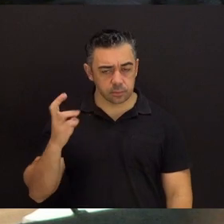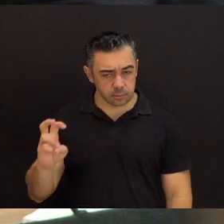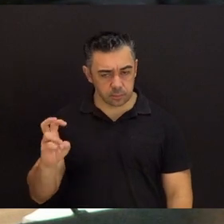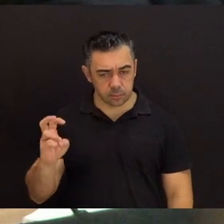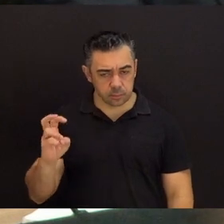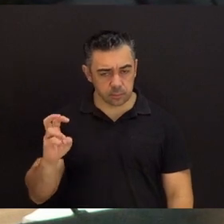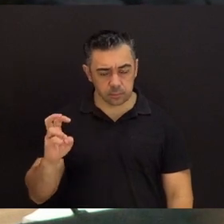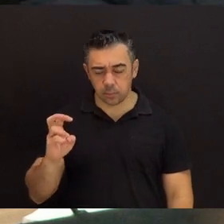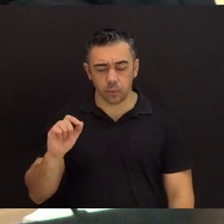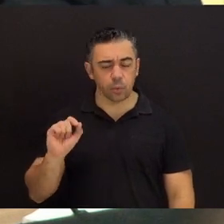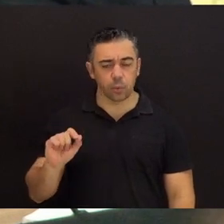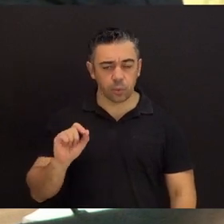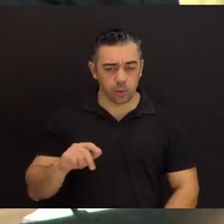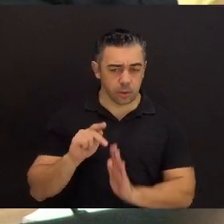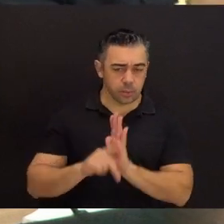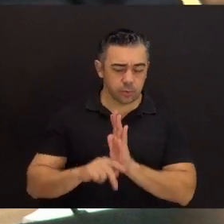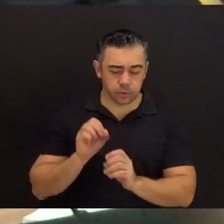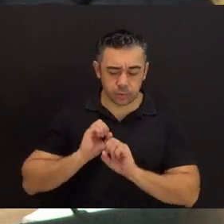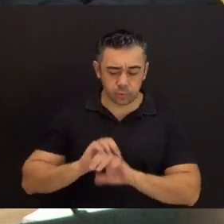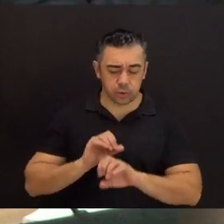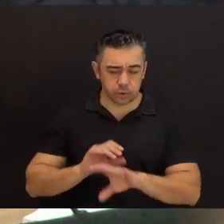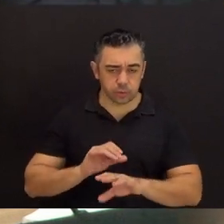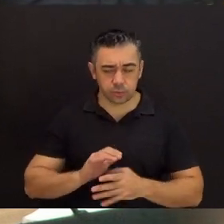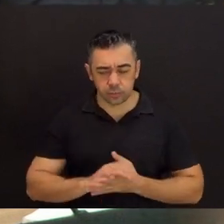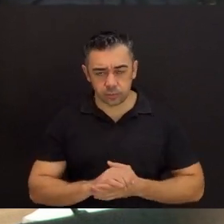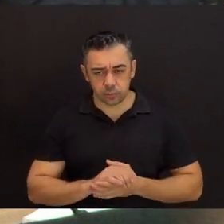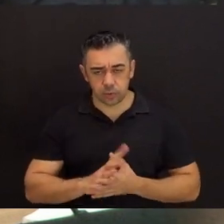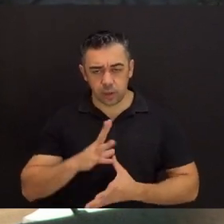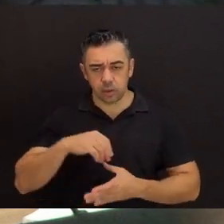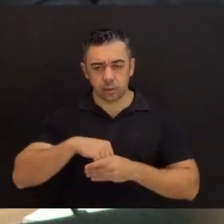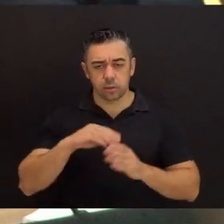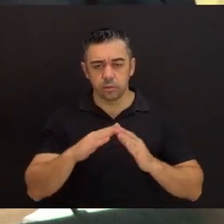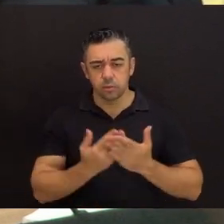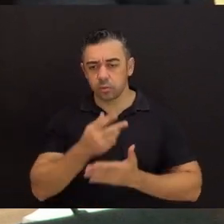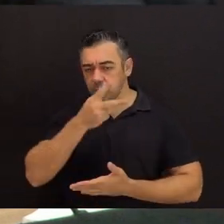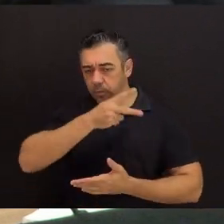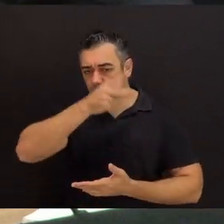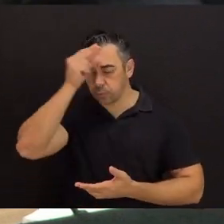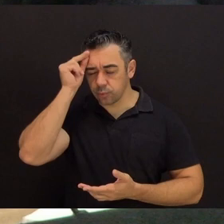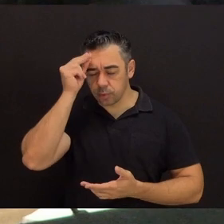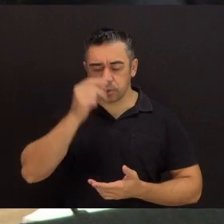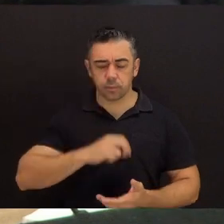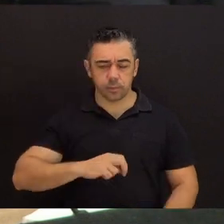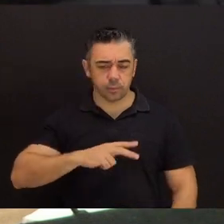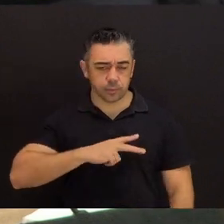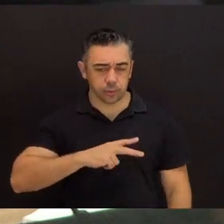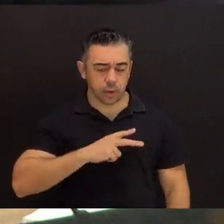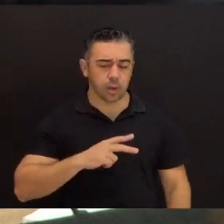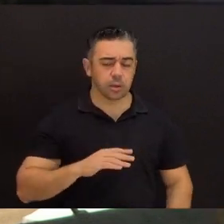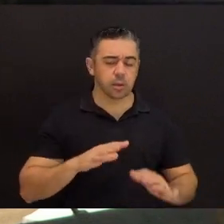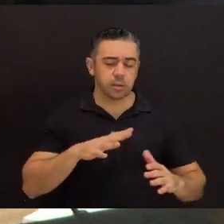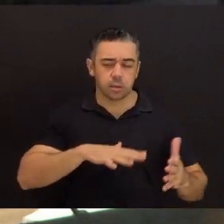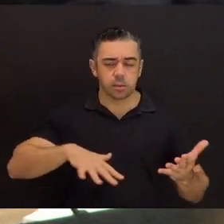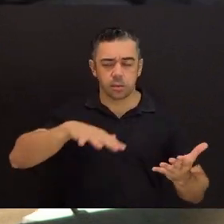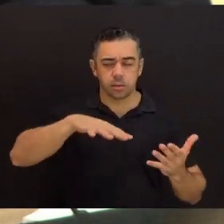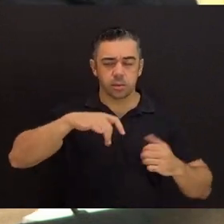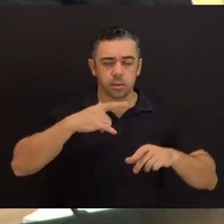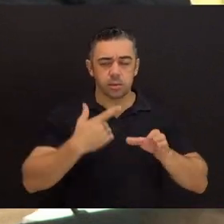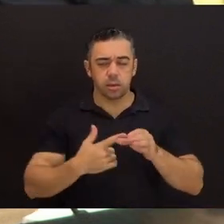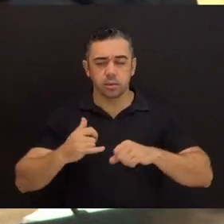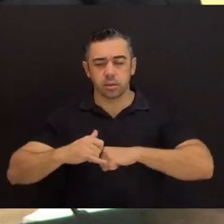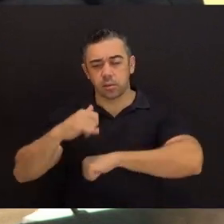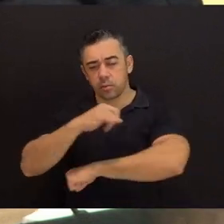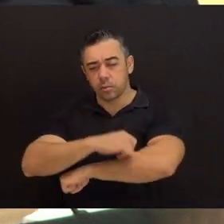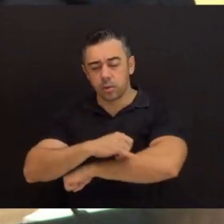institui o programa educativo nas escolas públicas e privadas no âmbito do Município de São José dos Pinhais e